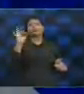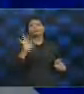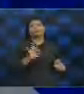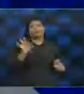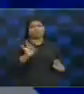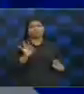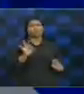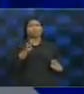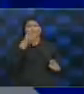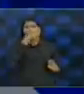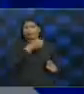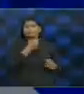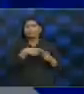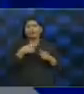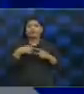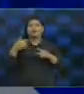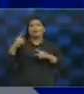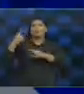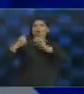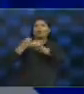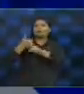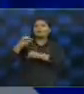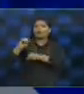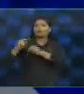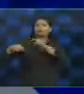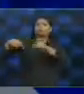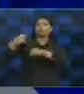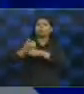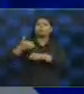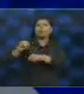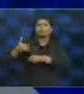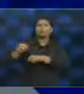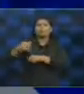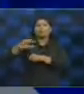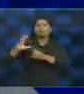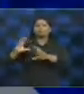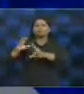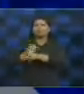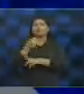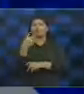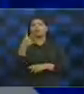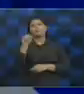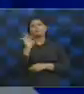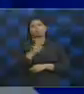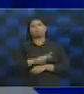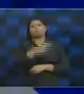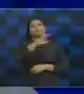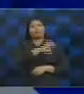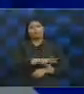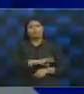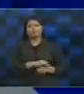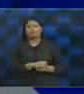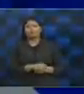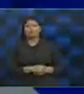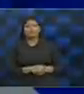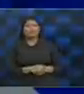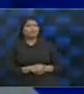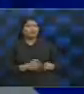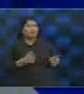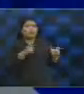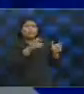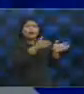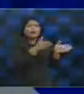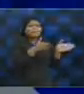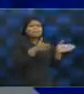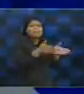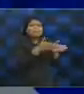governo, acima da inflação, portanto, o total dos reajustes. Uma cidade muito, uma vilazinha muito